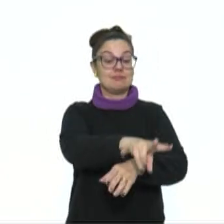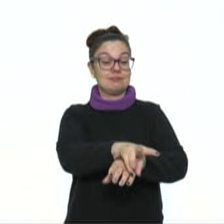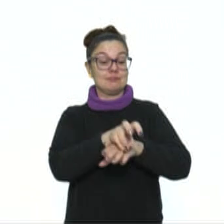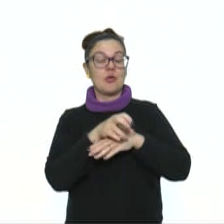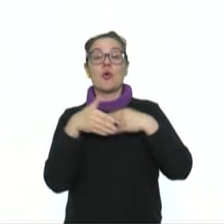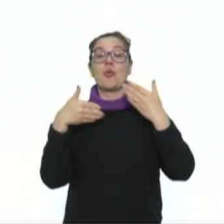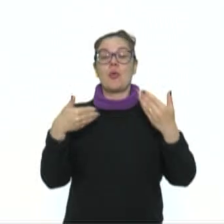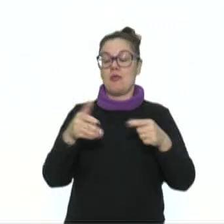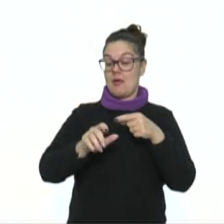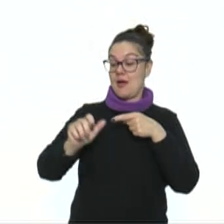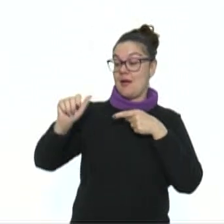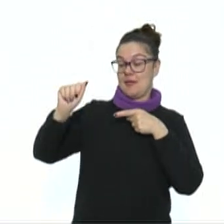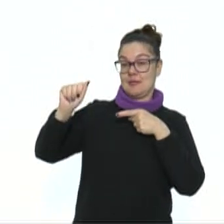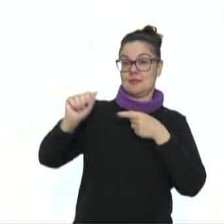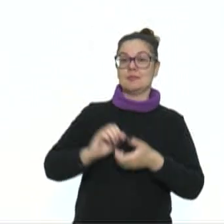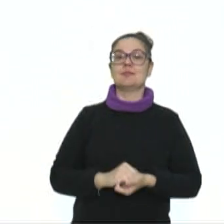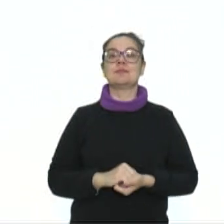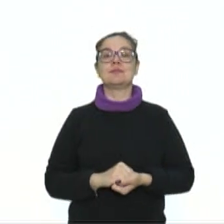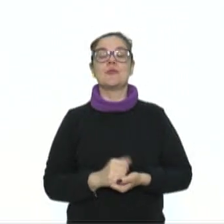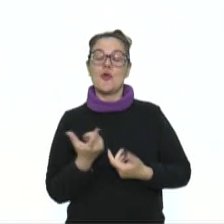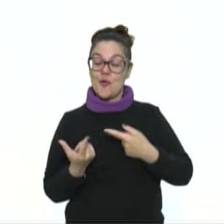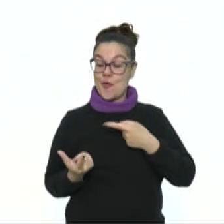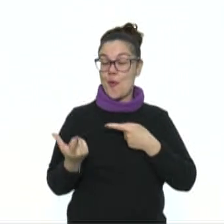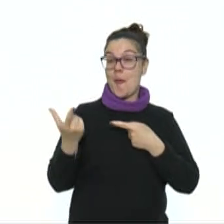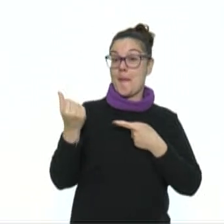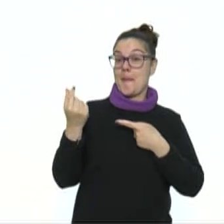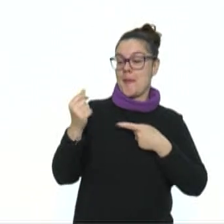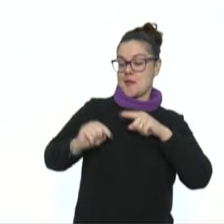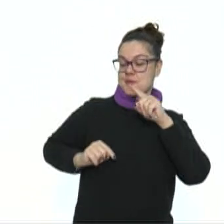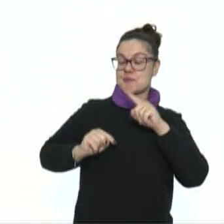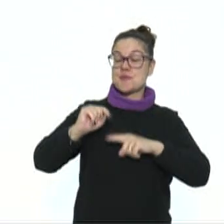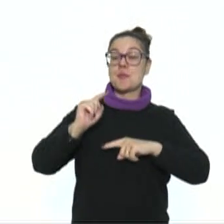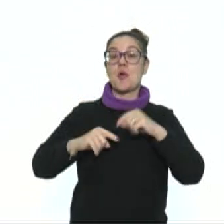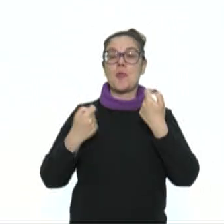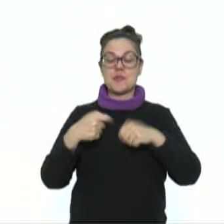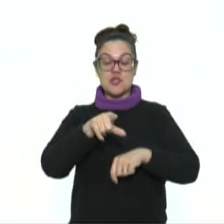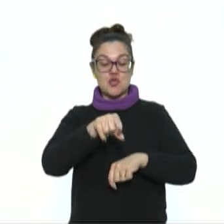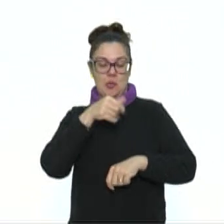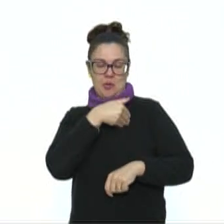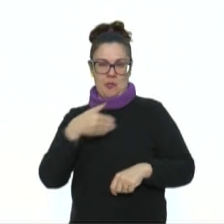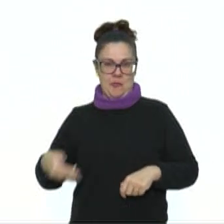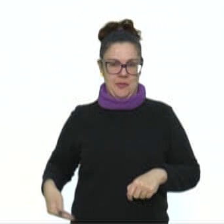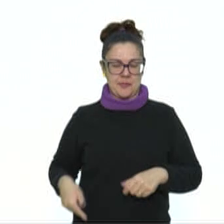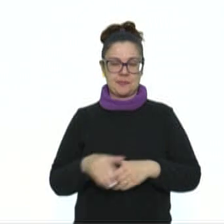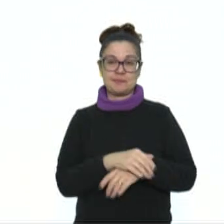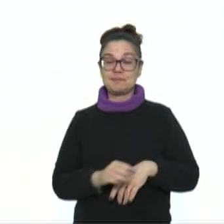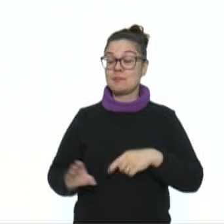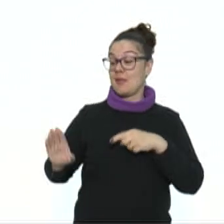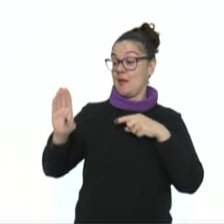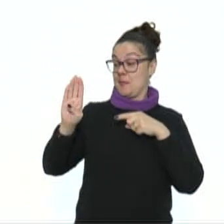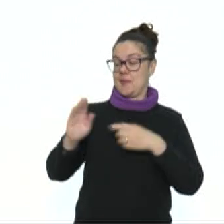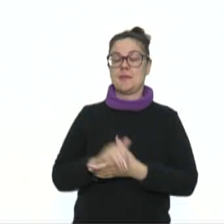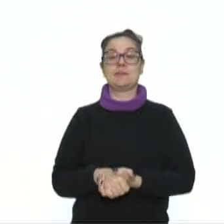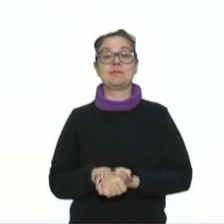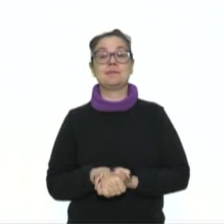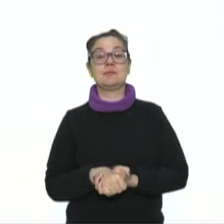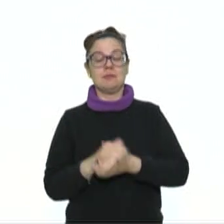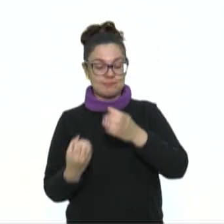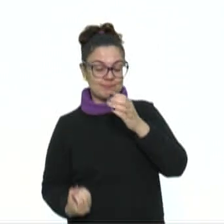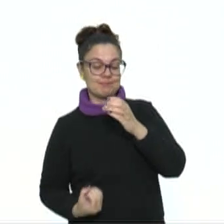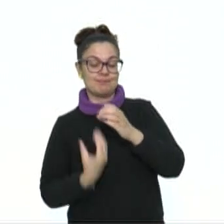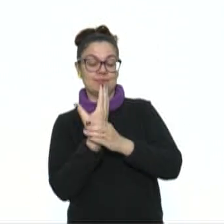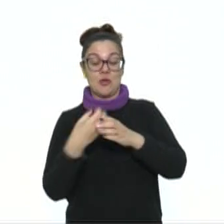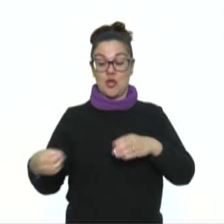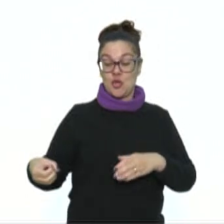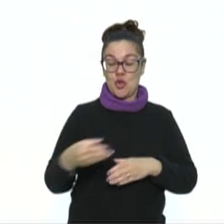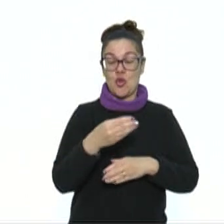estabelece A. O preço do produto deve ser decidido pelo governo. B. A criação de